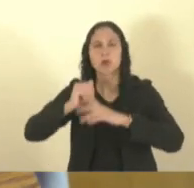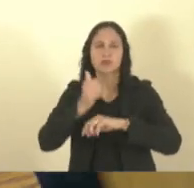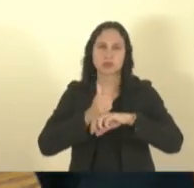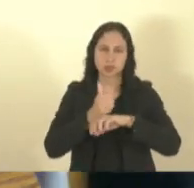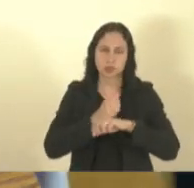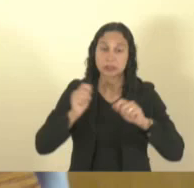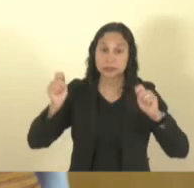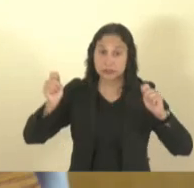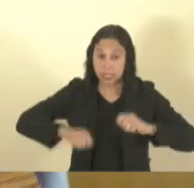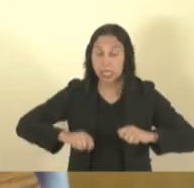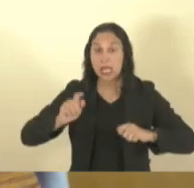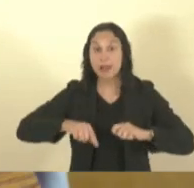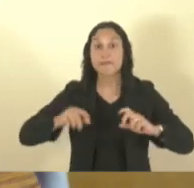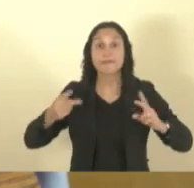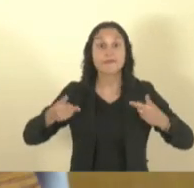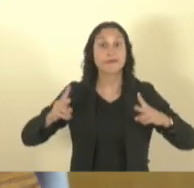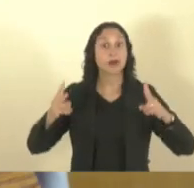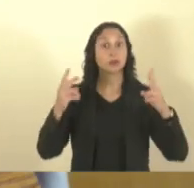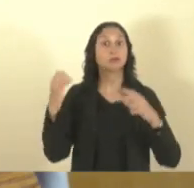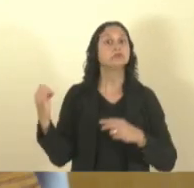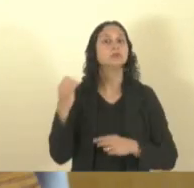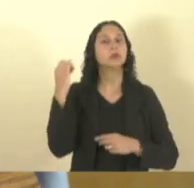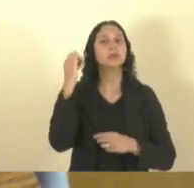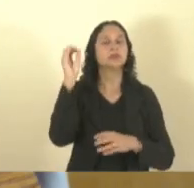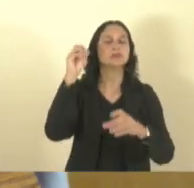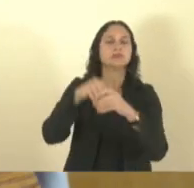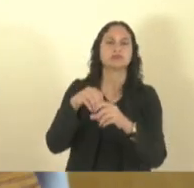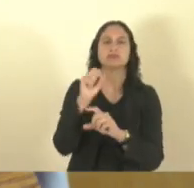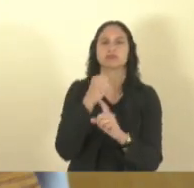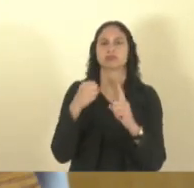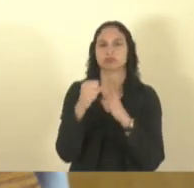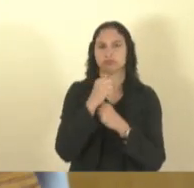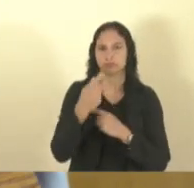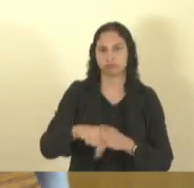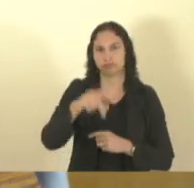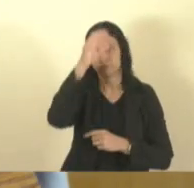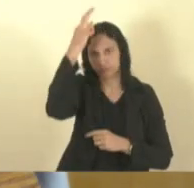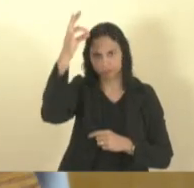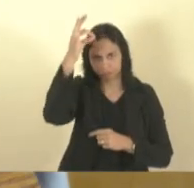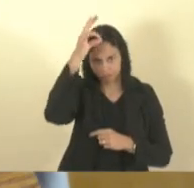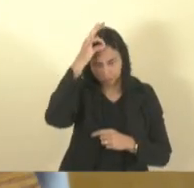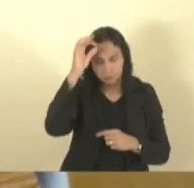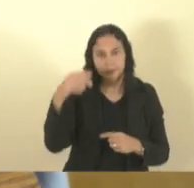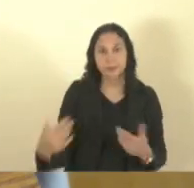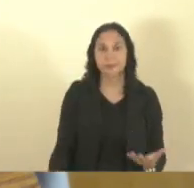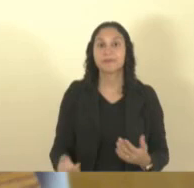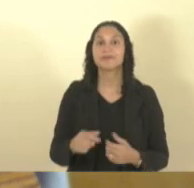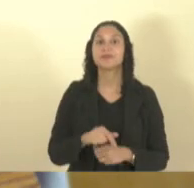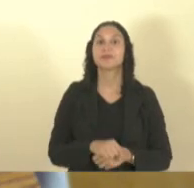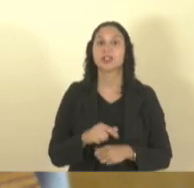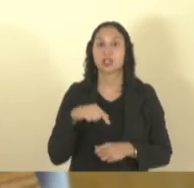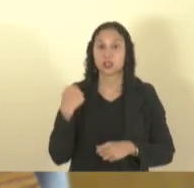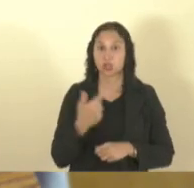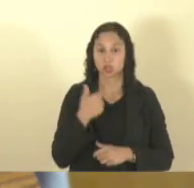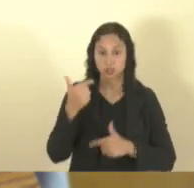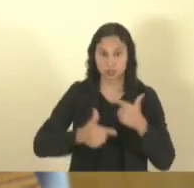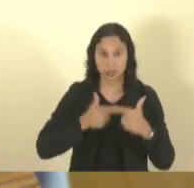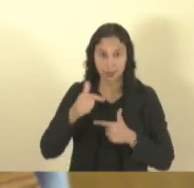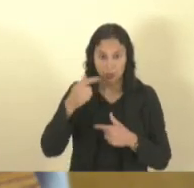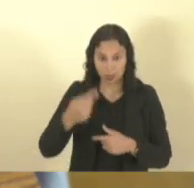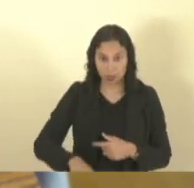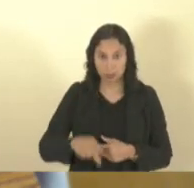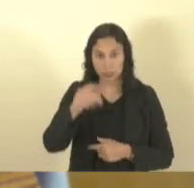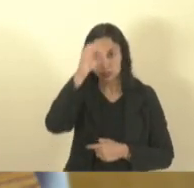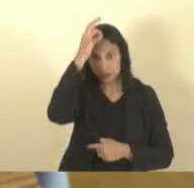grande valor para a sociedade capixaba. E no caso da nossa carreira aqui no Espírito Santo,